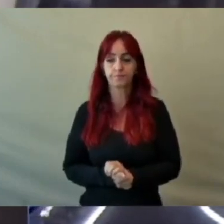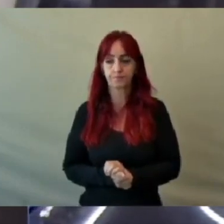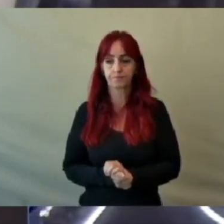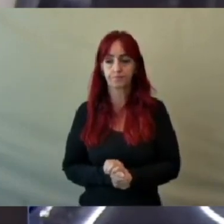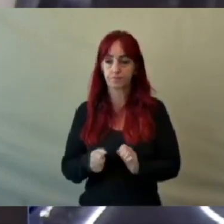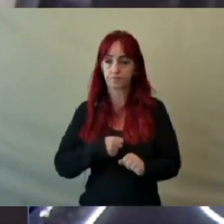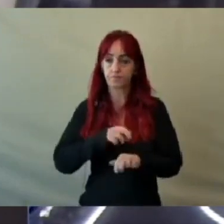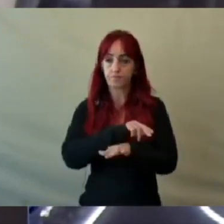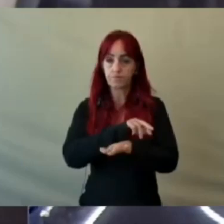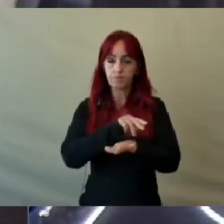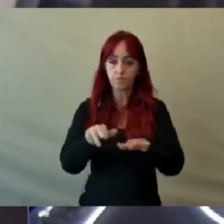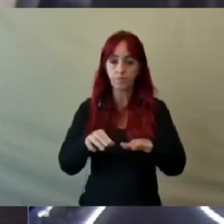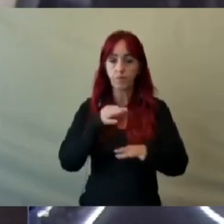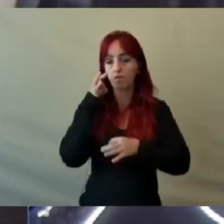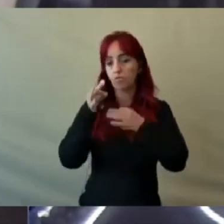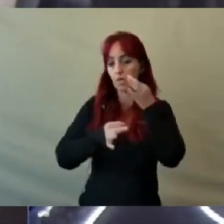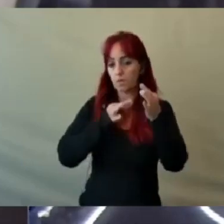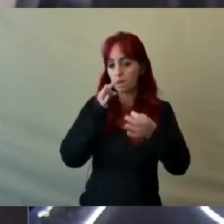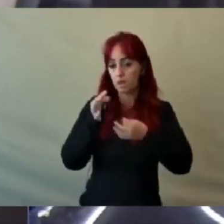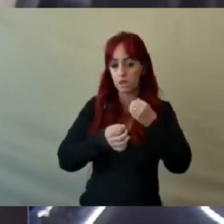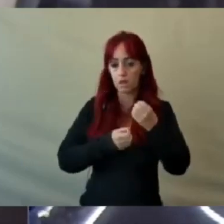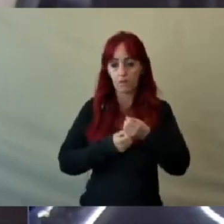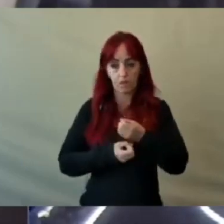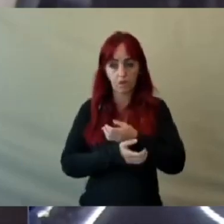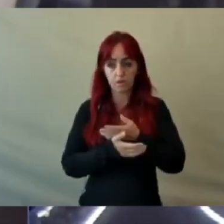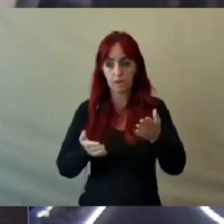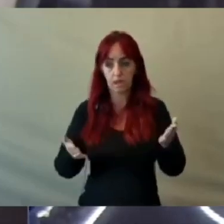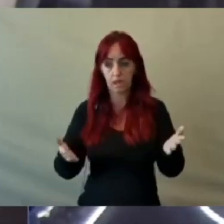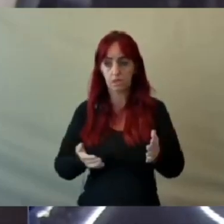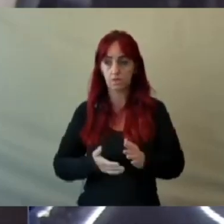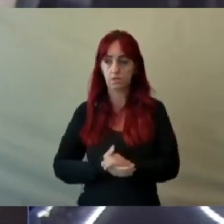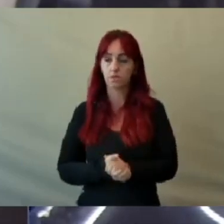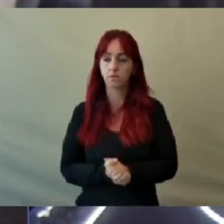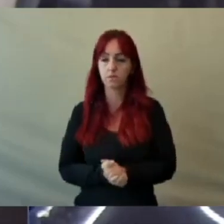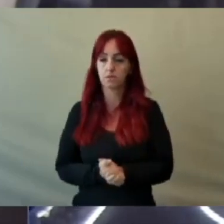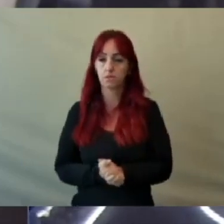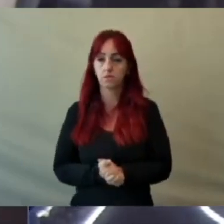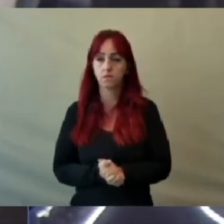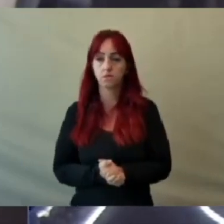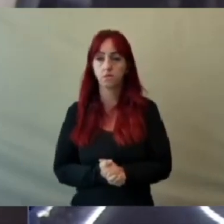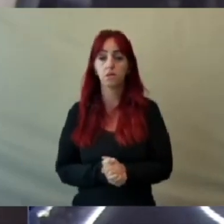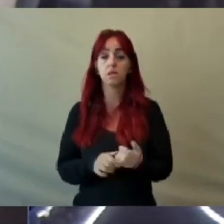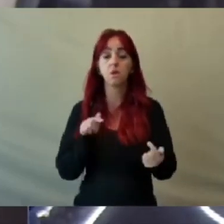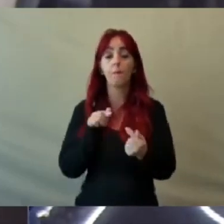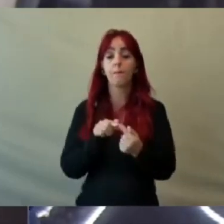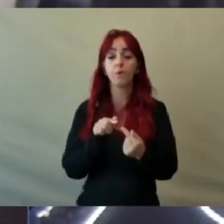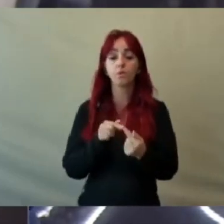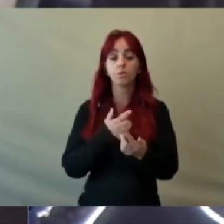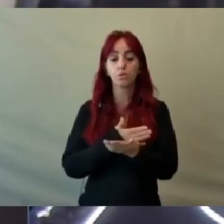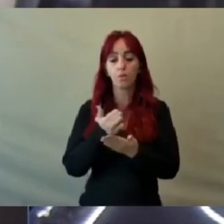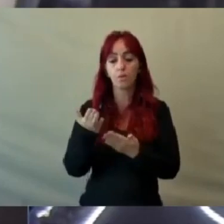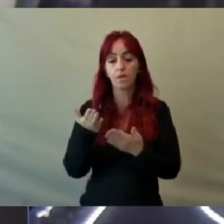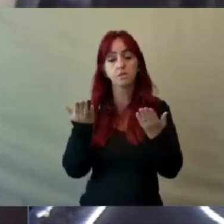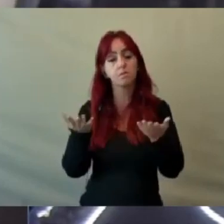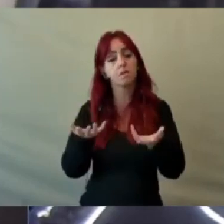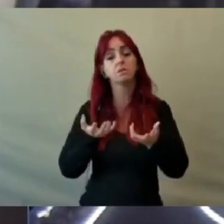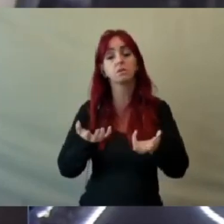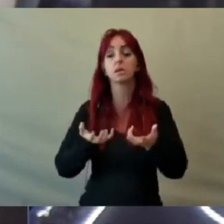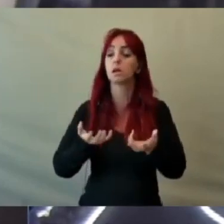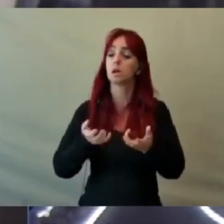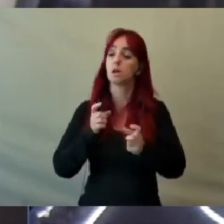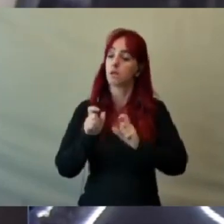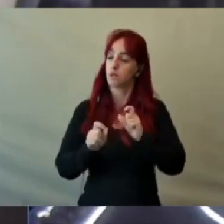e este é mais um ponto de partida mas eu quero que ele seja um marco